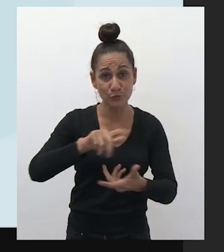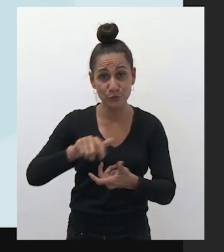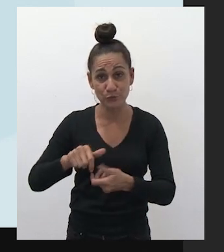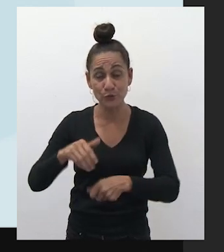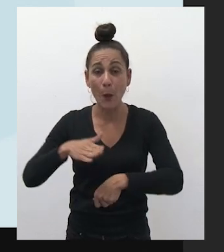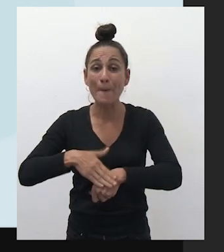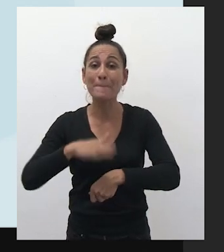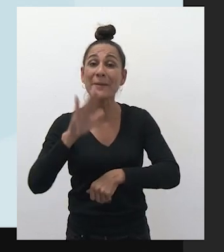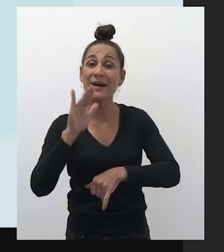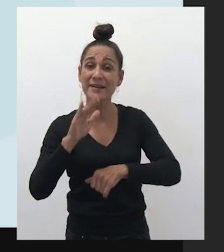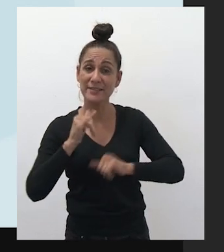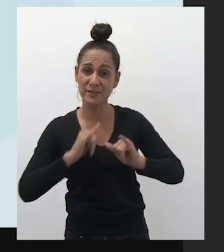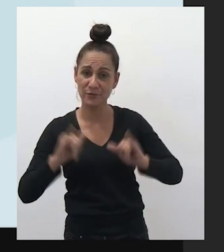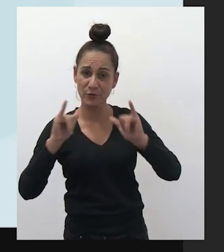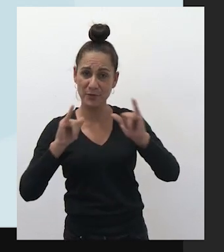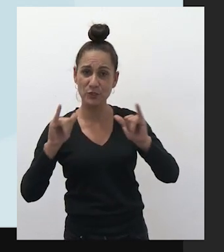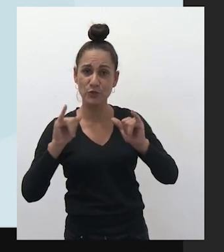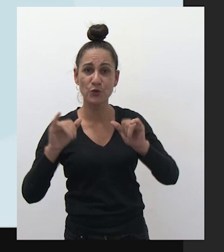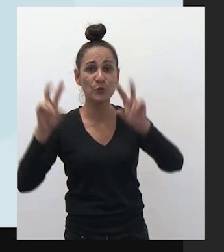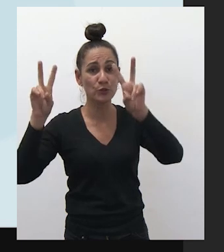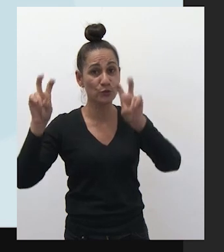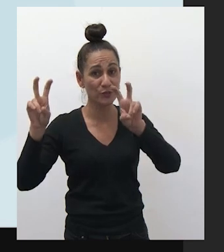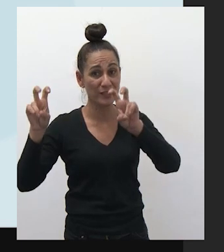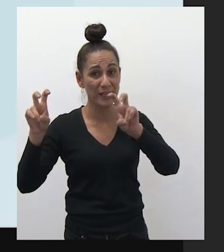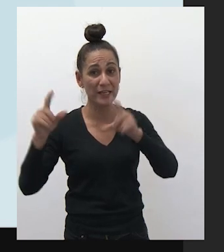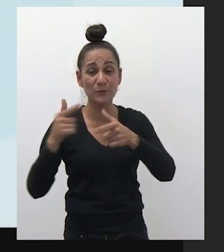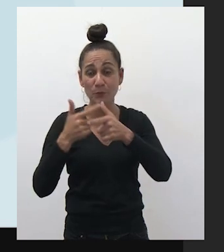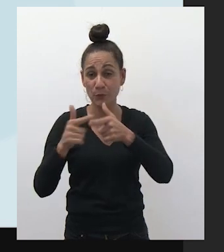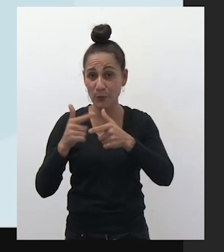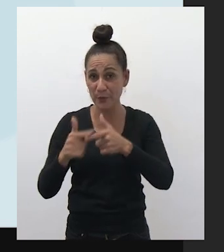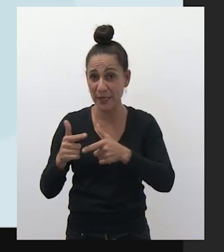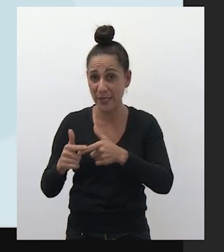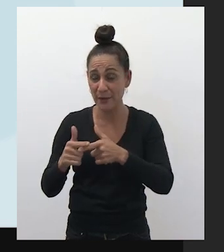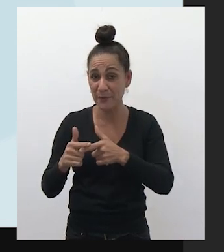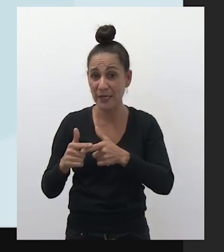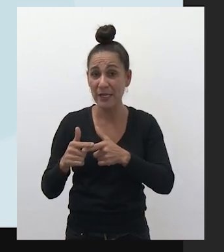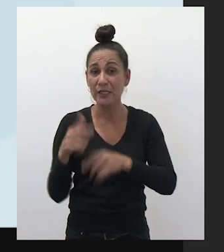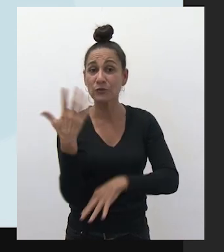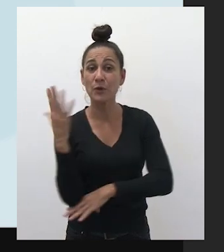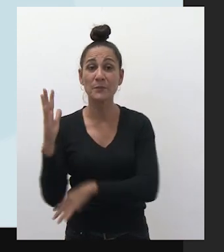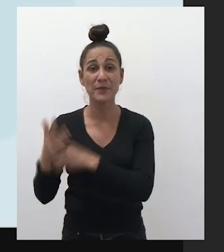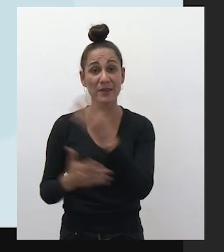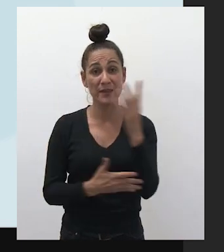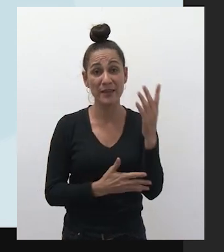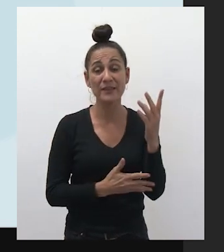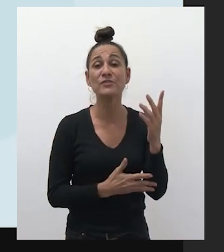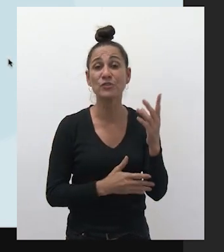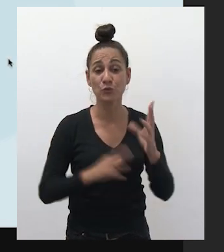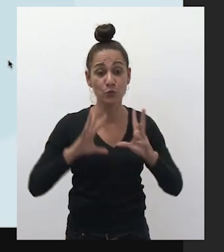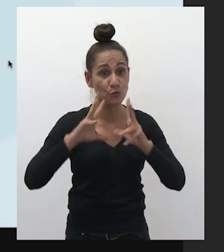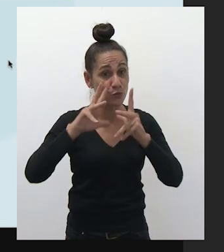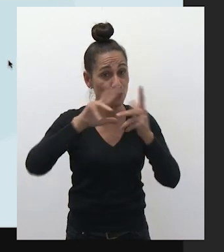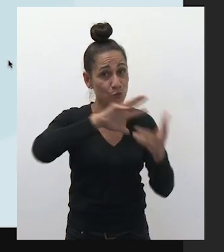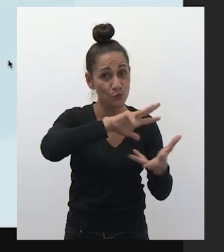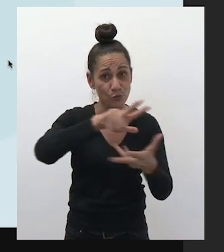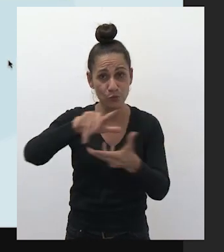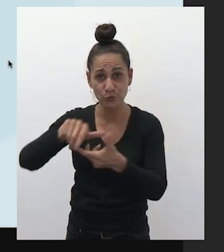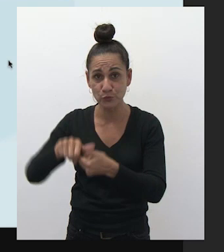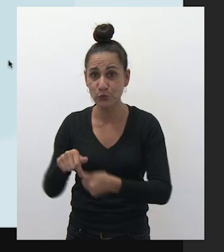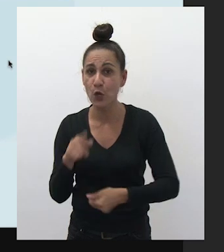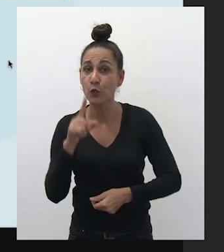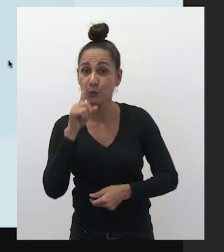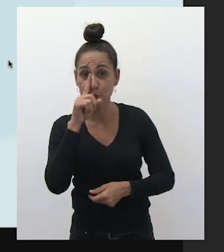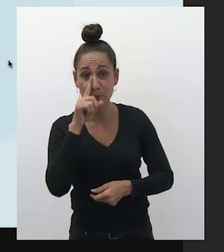mais informações a respeito do problema ambiental do mundo, né? Enfim, dos